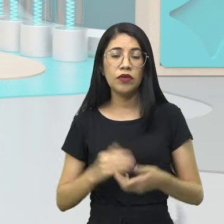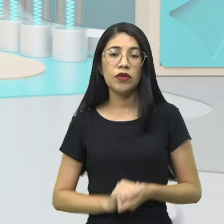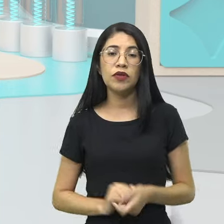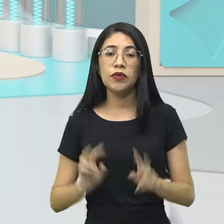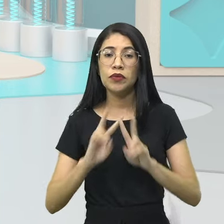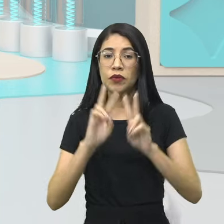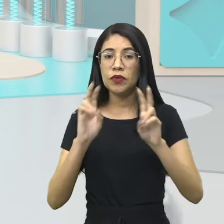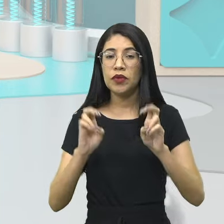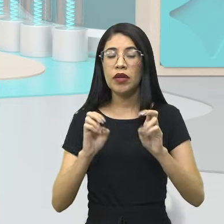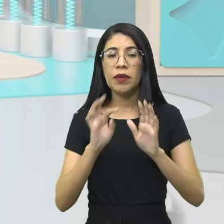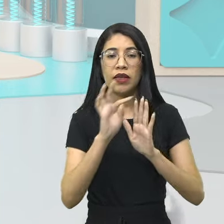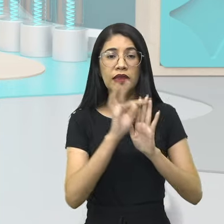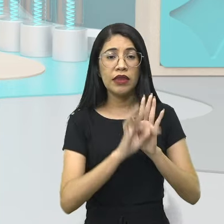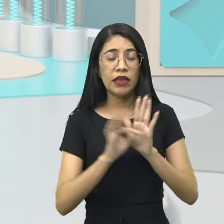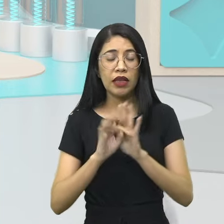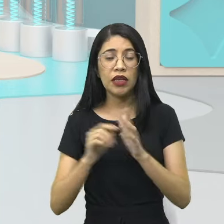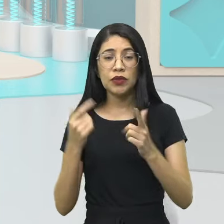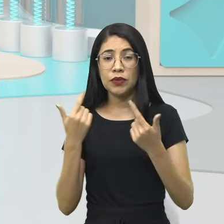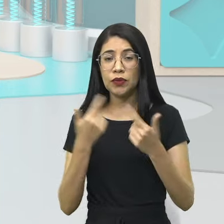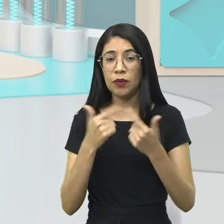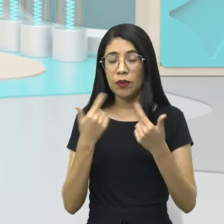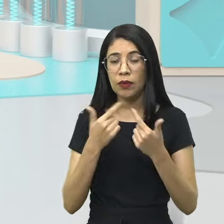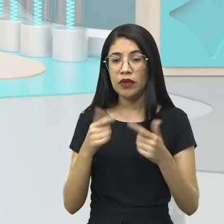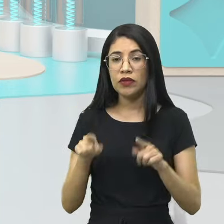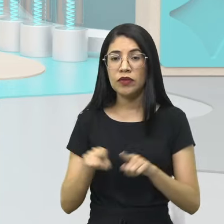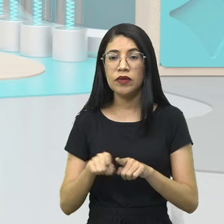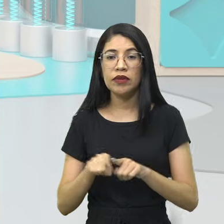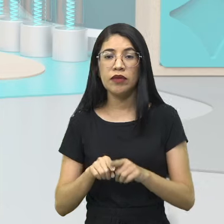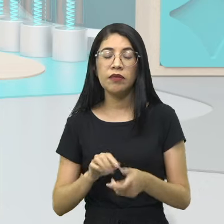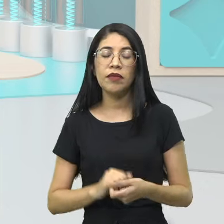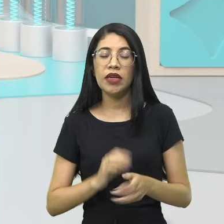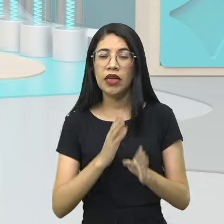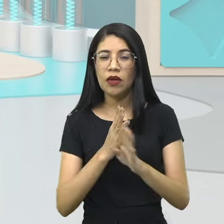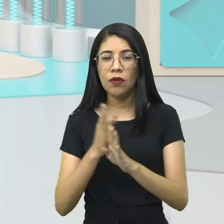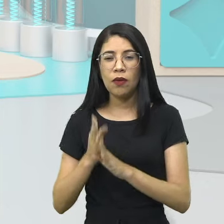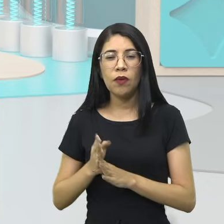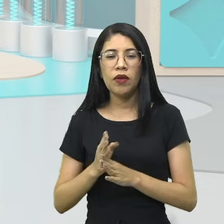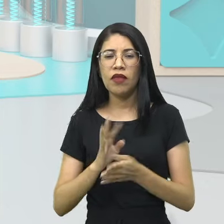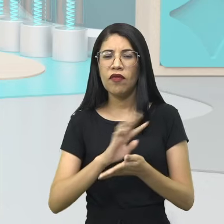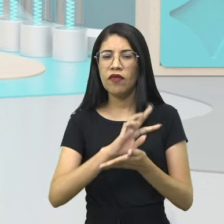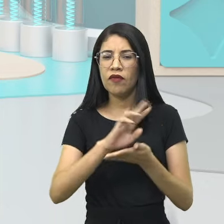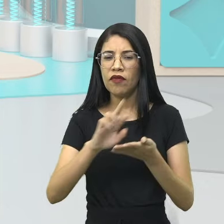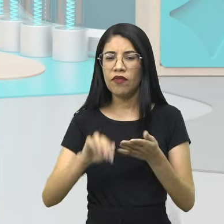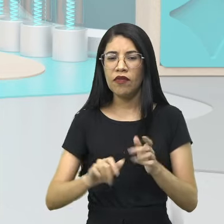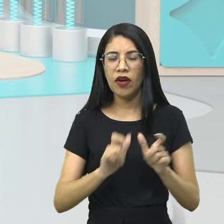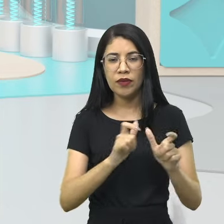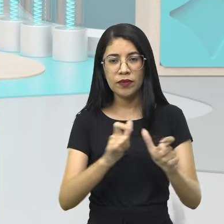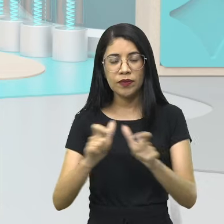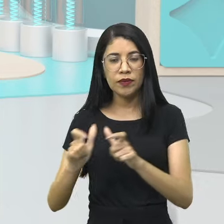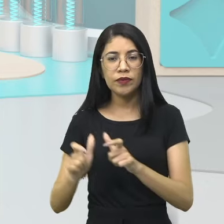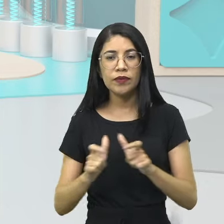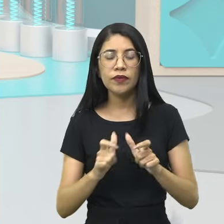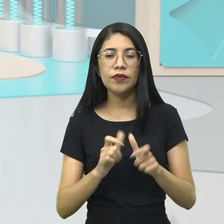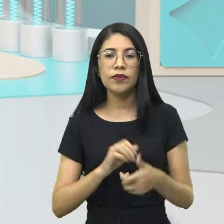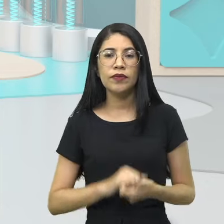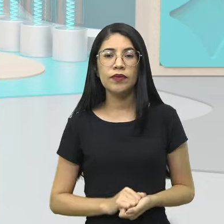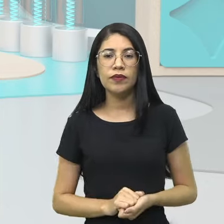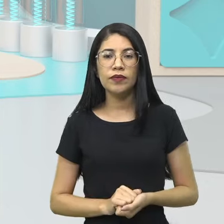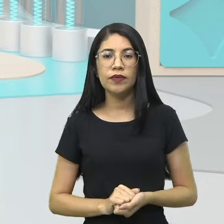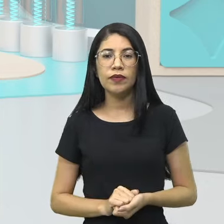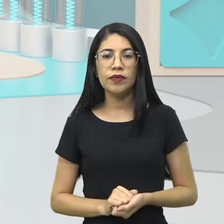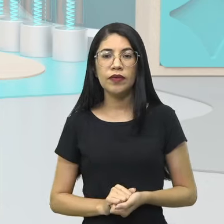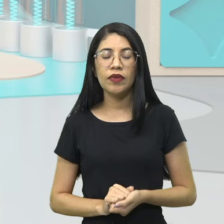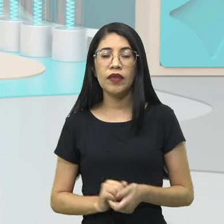aí foi sobre, né, os textos humorísticos que nós encontramos aí dentro da nossa, né, dos